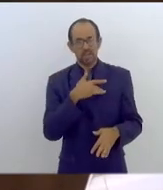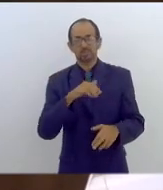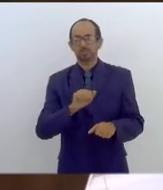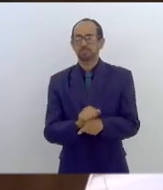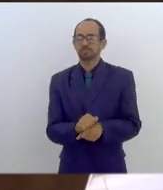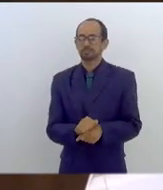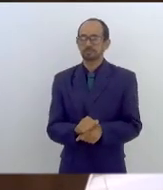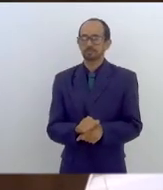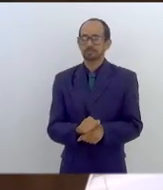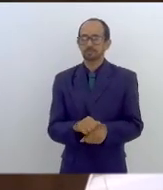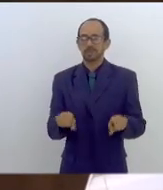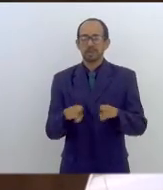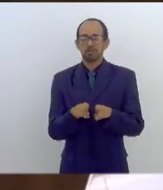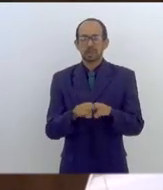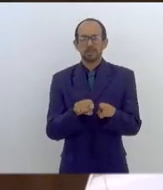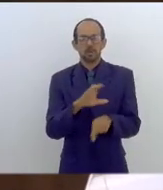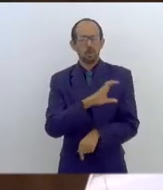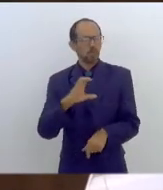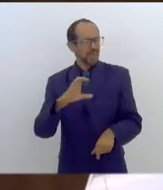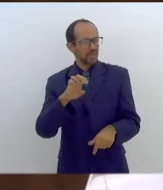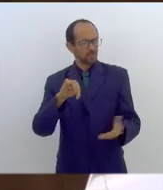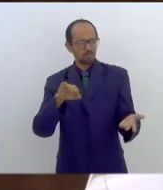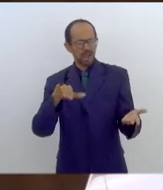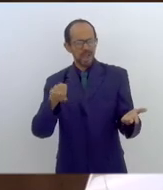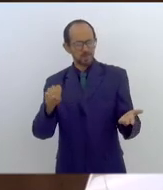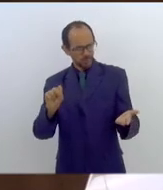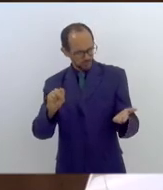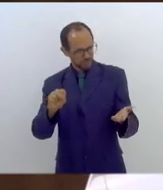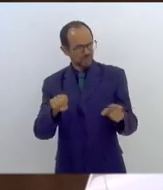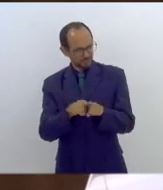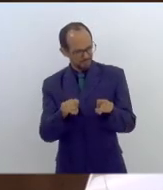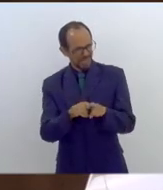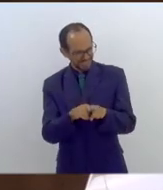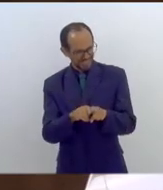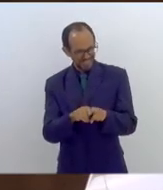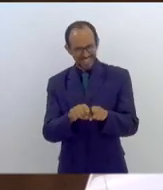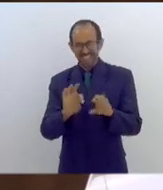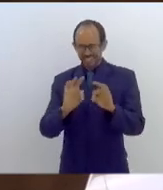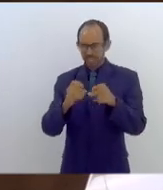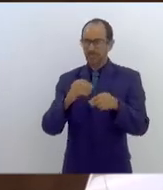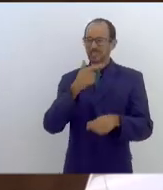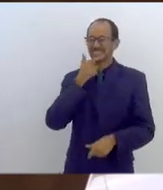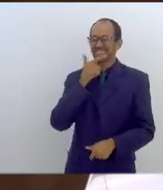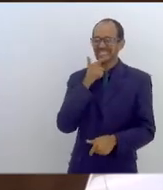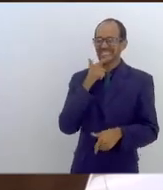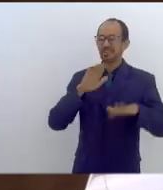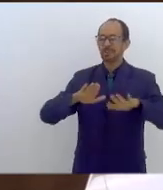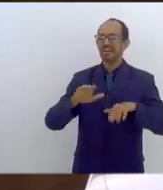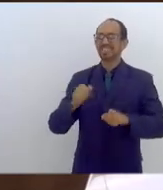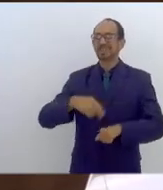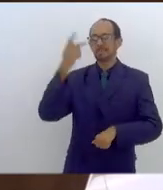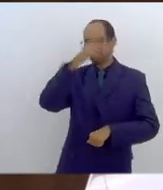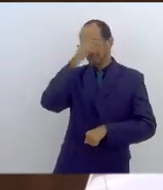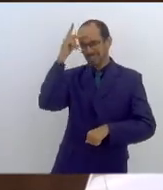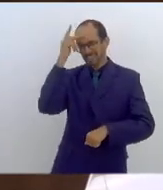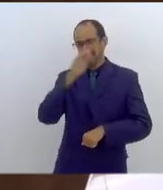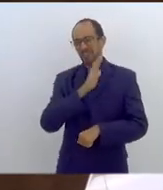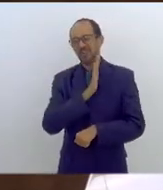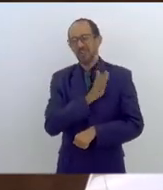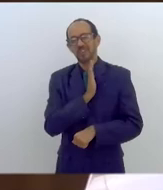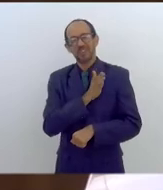e até do meu cunhado Marcos né que todo mundo ri mas que é um sujeito que tem um coração